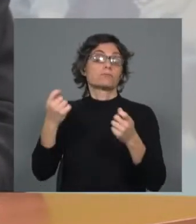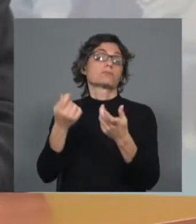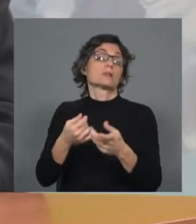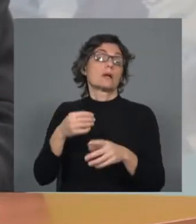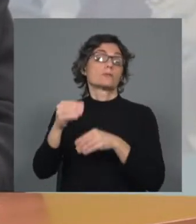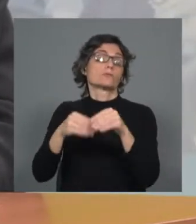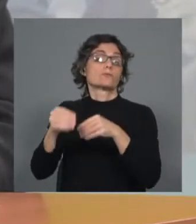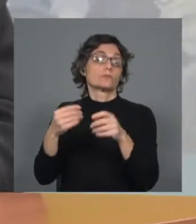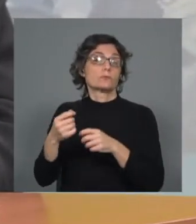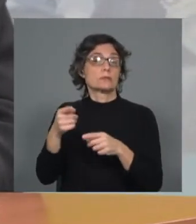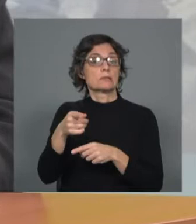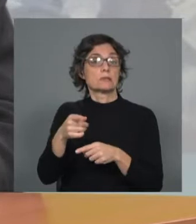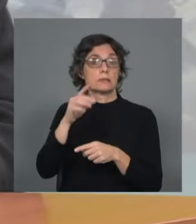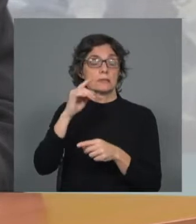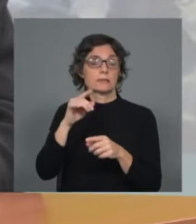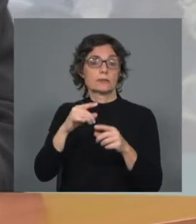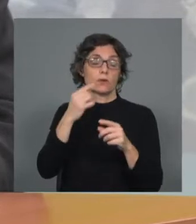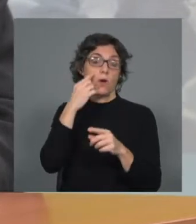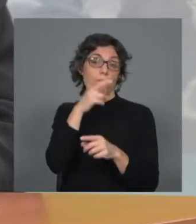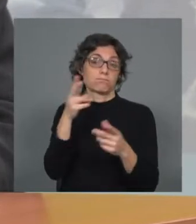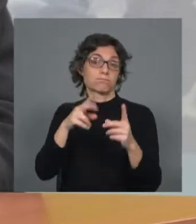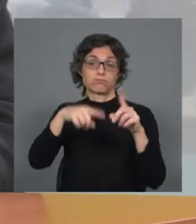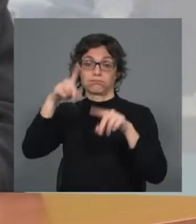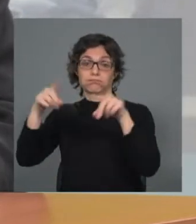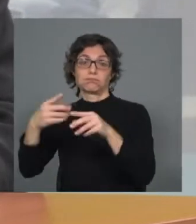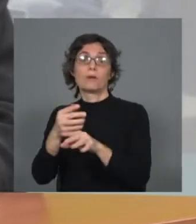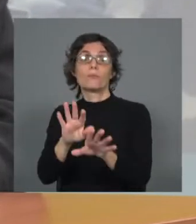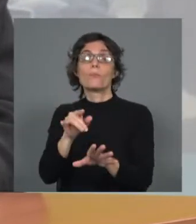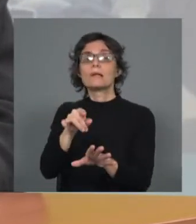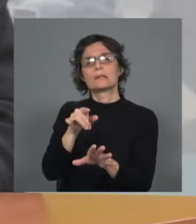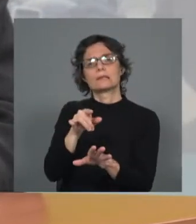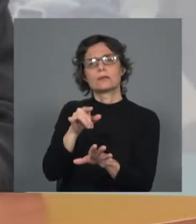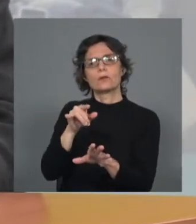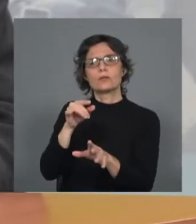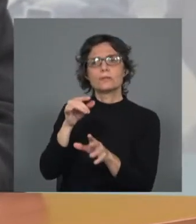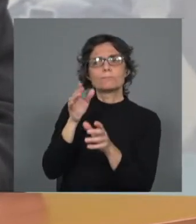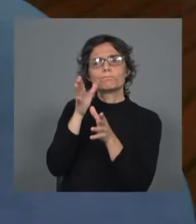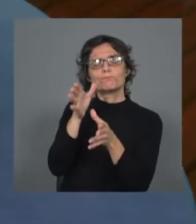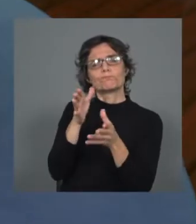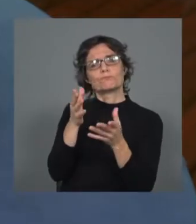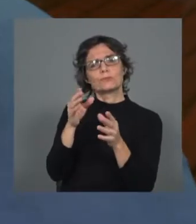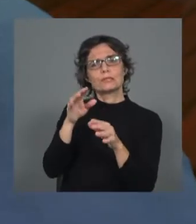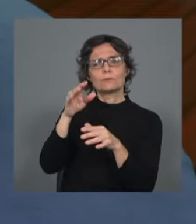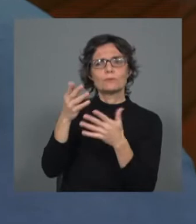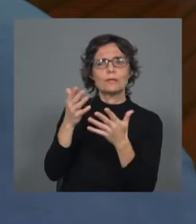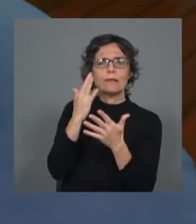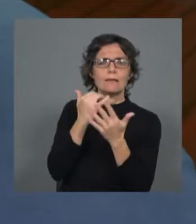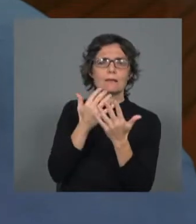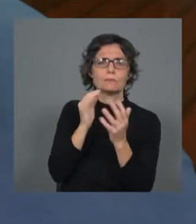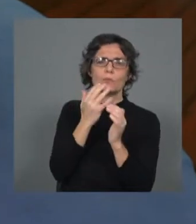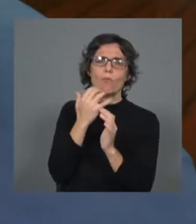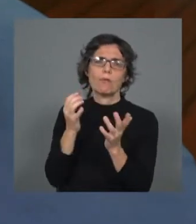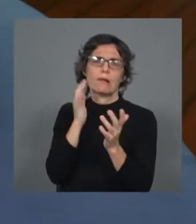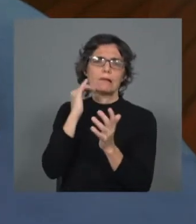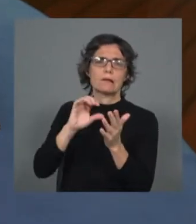as divergências, mas apesar disso não deixamos de apelar a que se procurem consensos, a que se procurem estes projetos